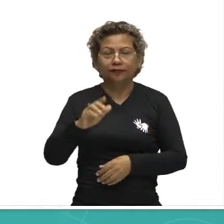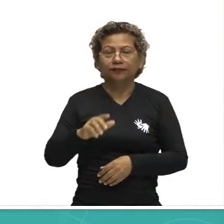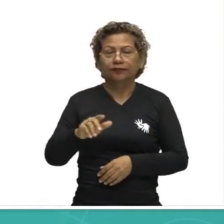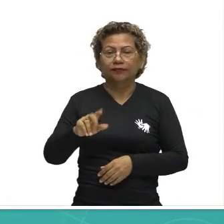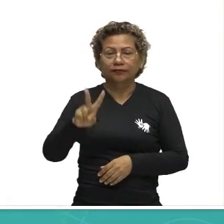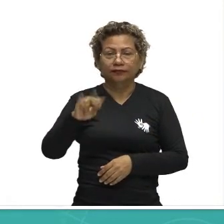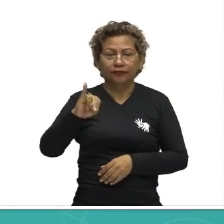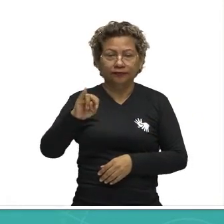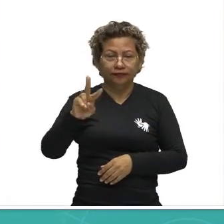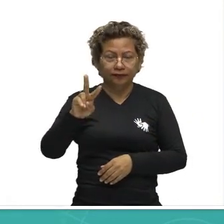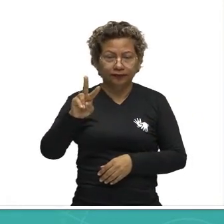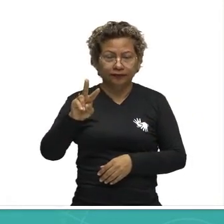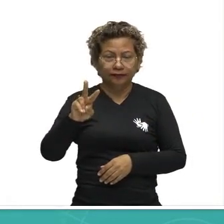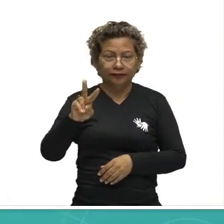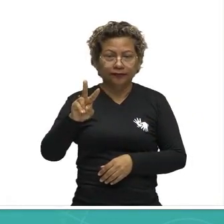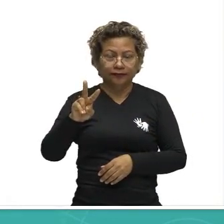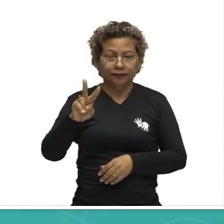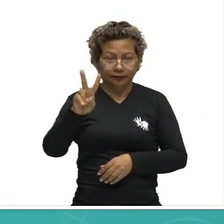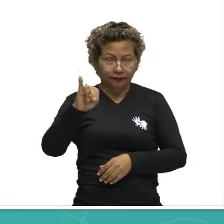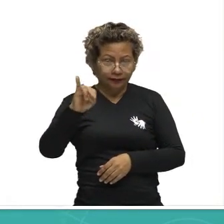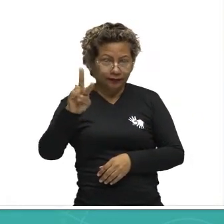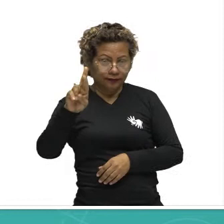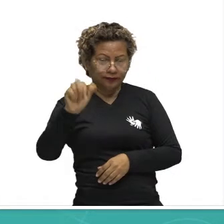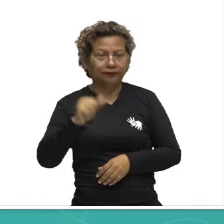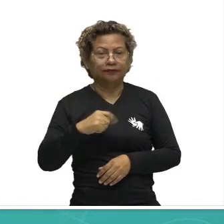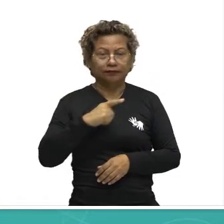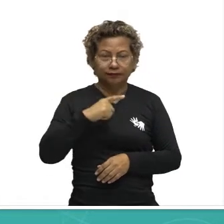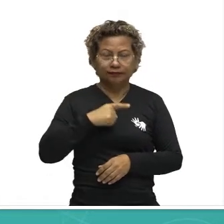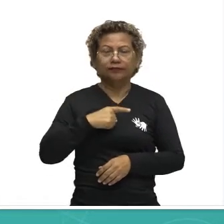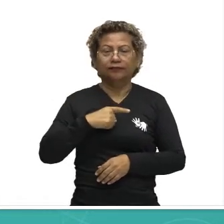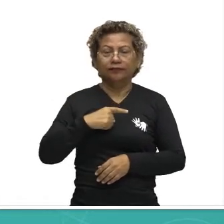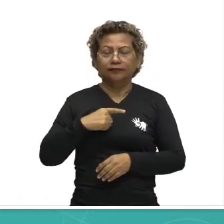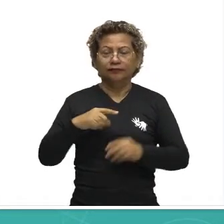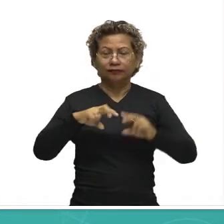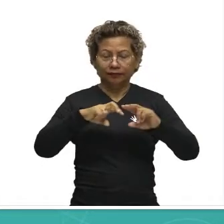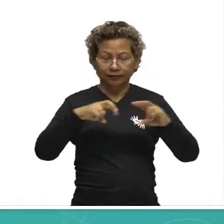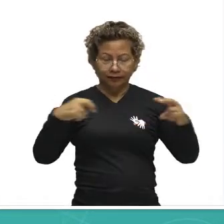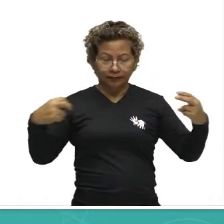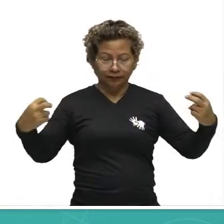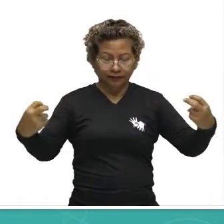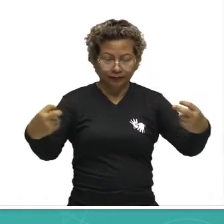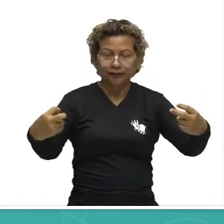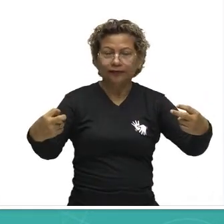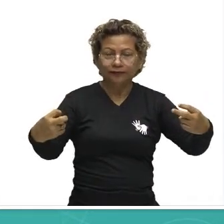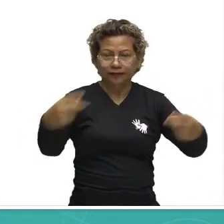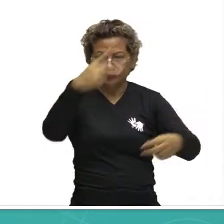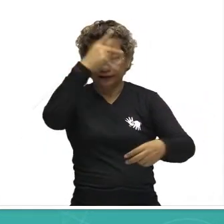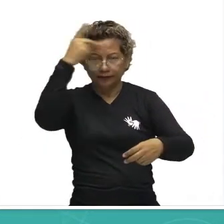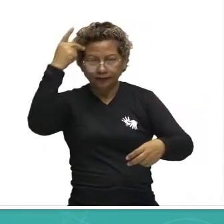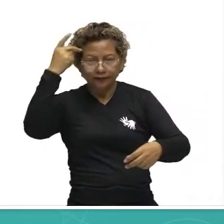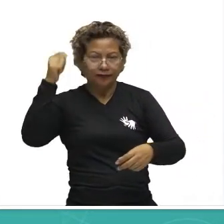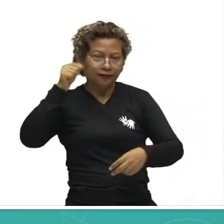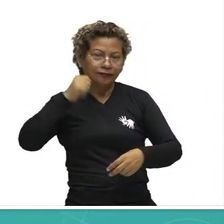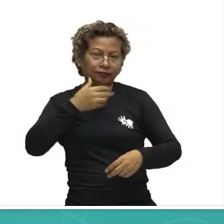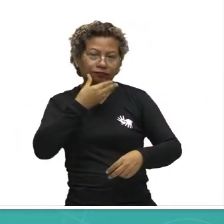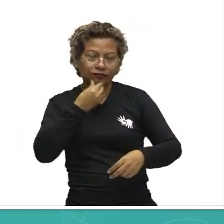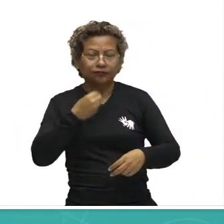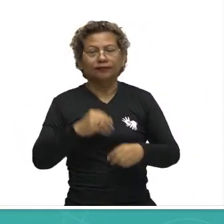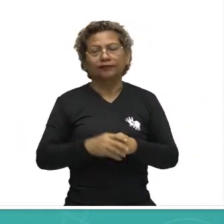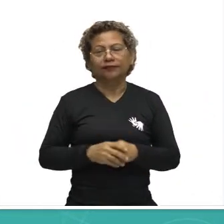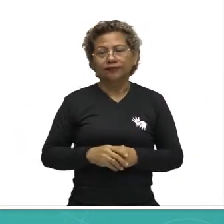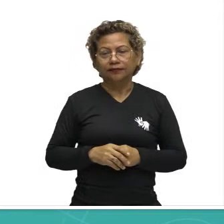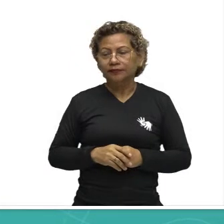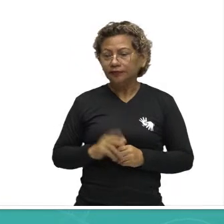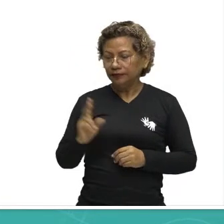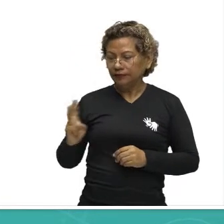é dançado por vários pares em roda, evoluindo no sentido anti-horários. Rapazes e moças vão alternadamente